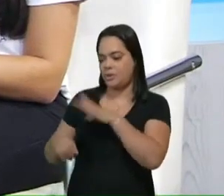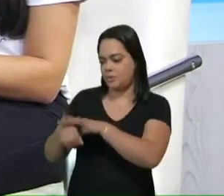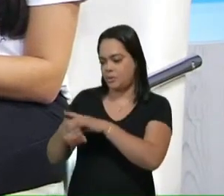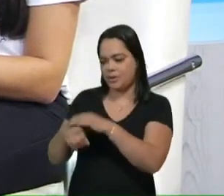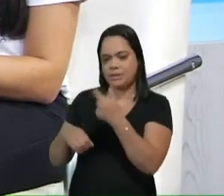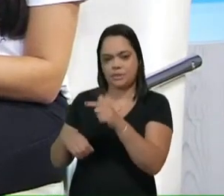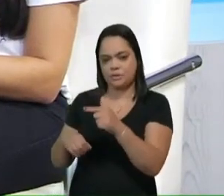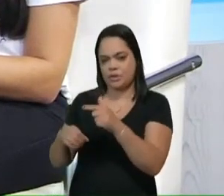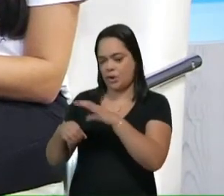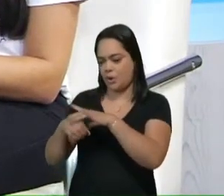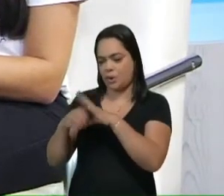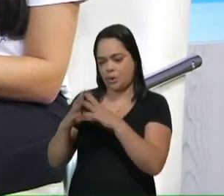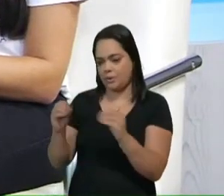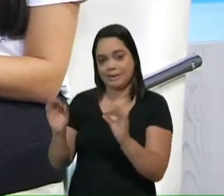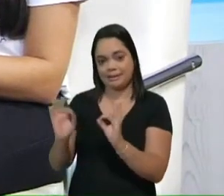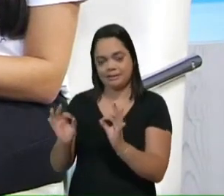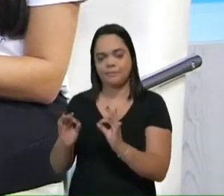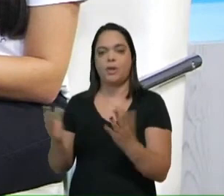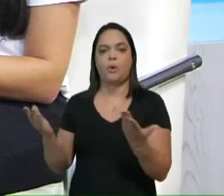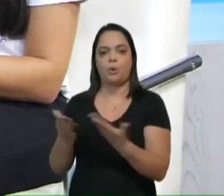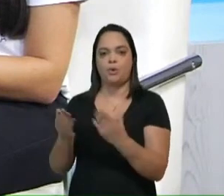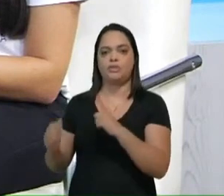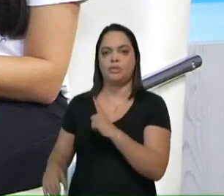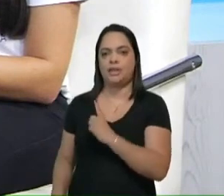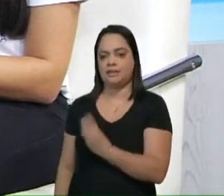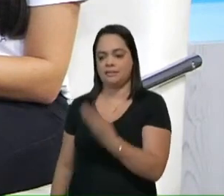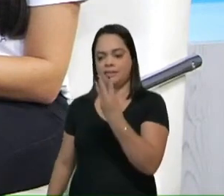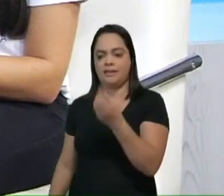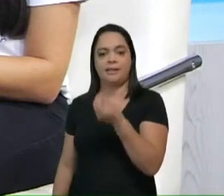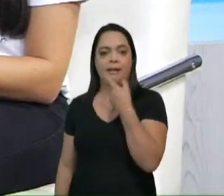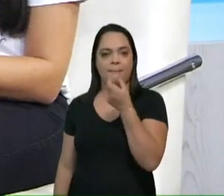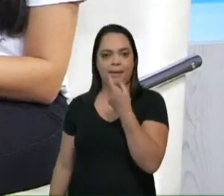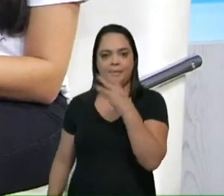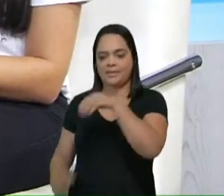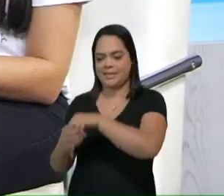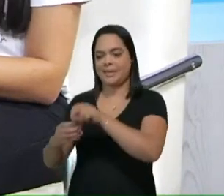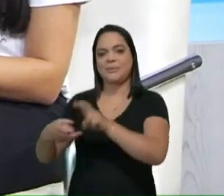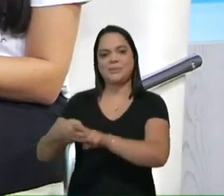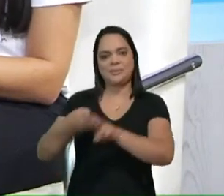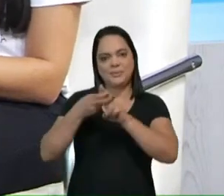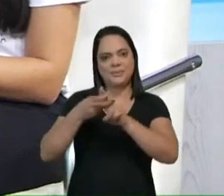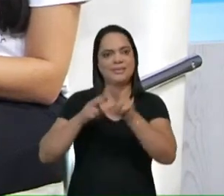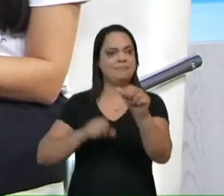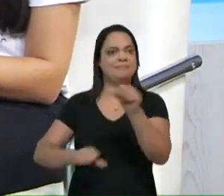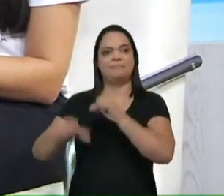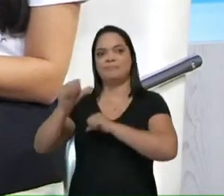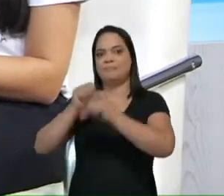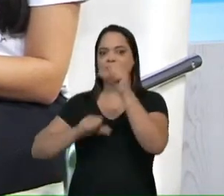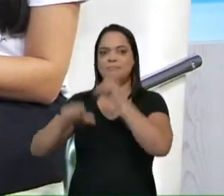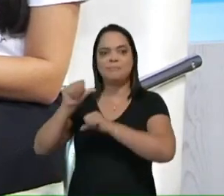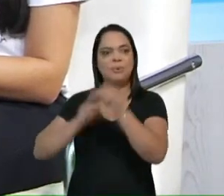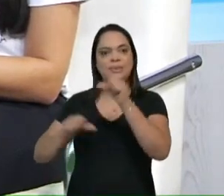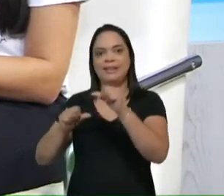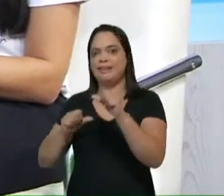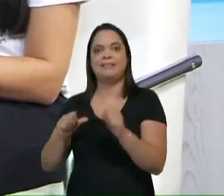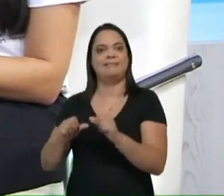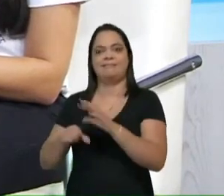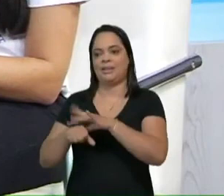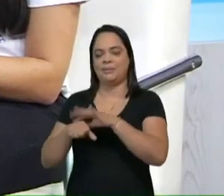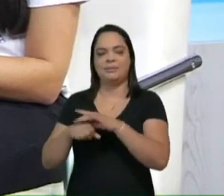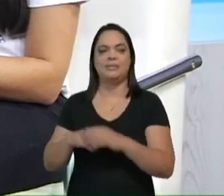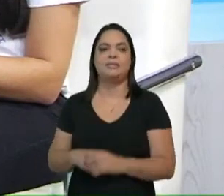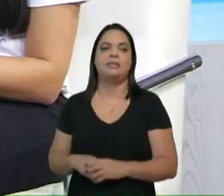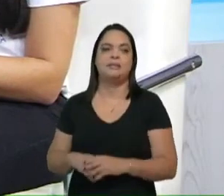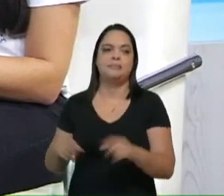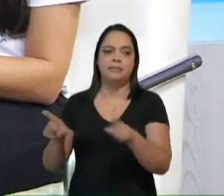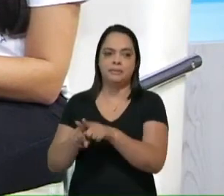am três medicamentos incorporados no SUS Isso é uma mudança gigantesca que muda completamente o paradigma da doença mas para Além